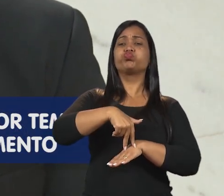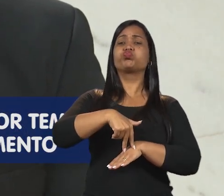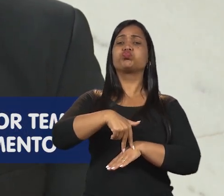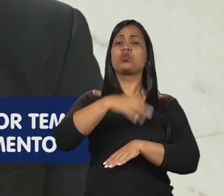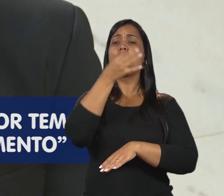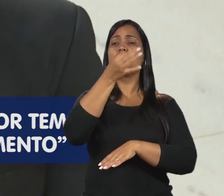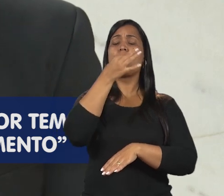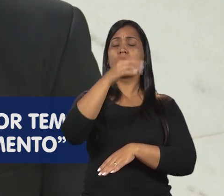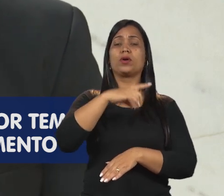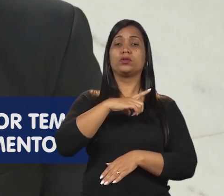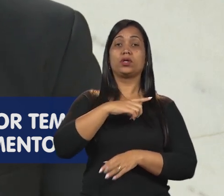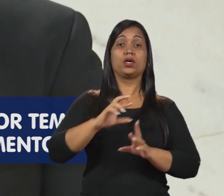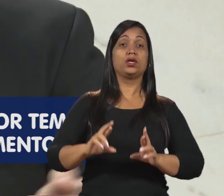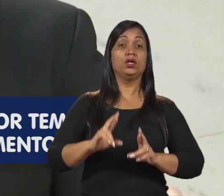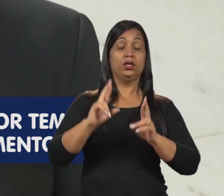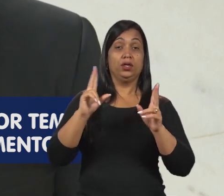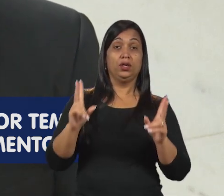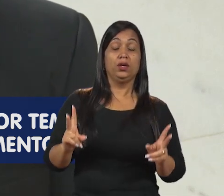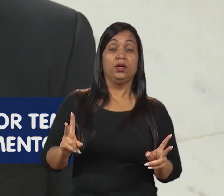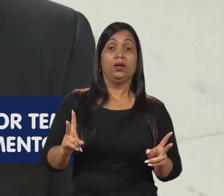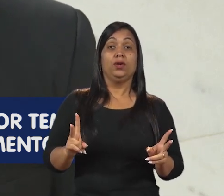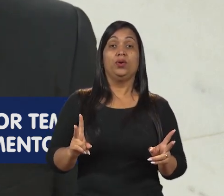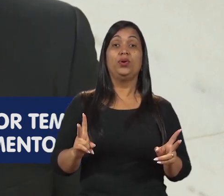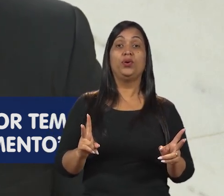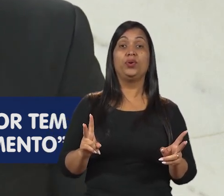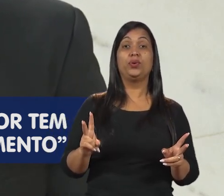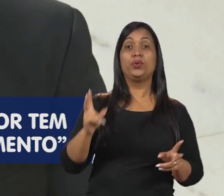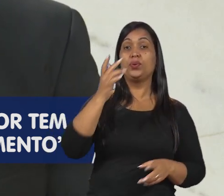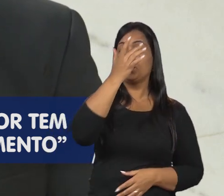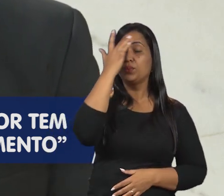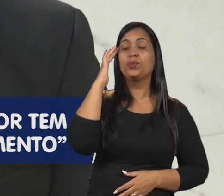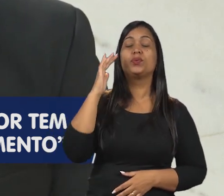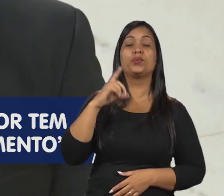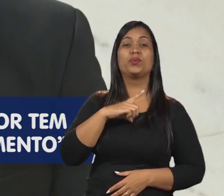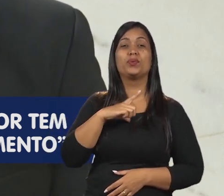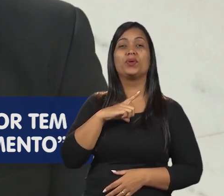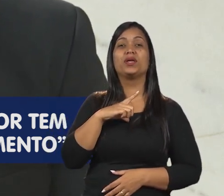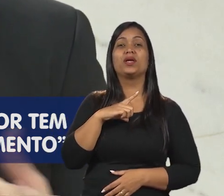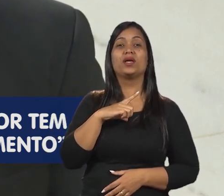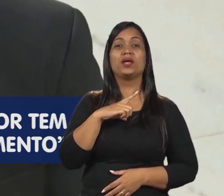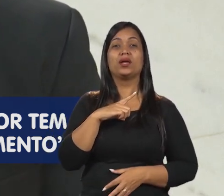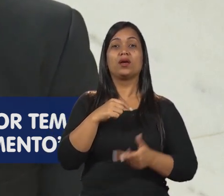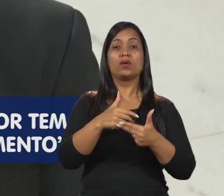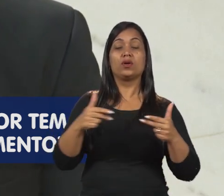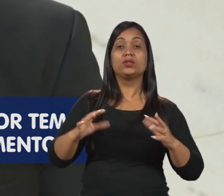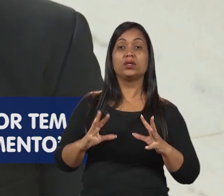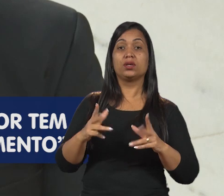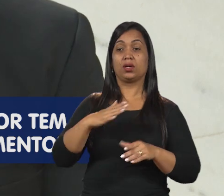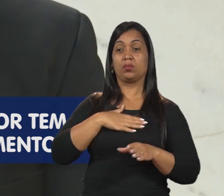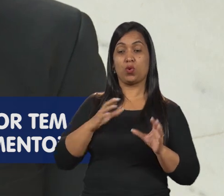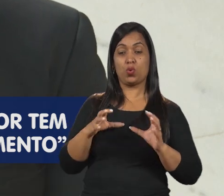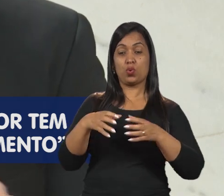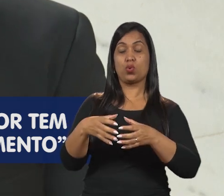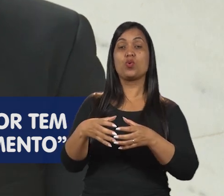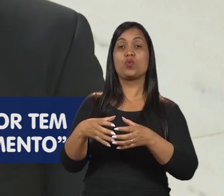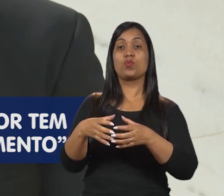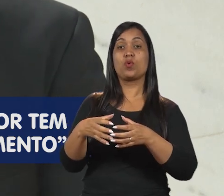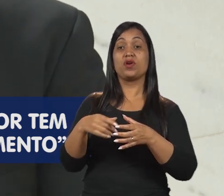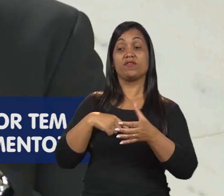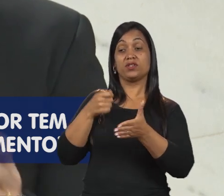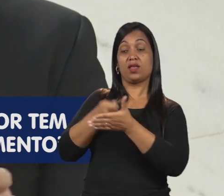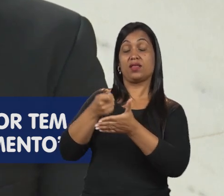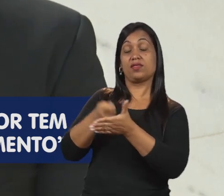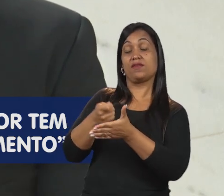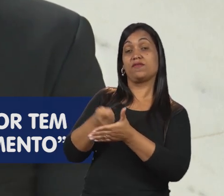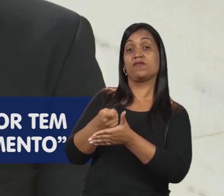minha, que é diferente quando você está dentro de um aspecto que é coletivo da sua classe e que você